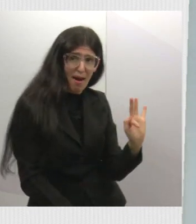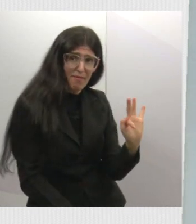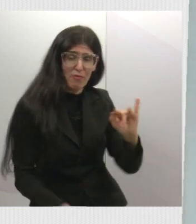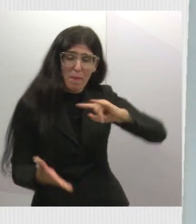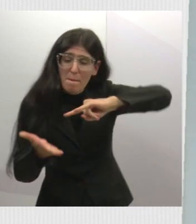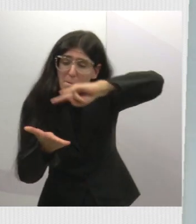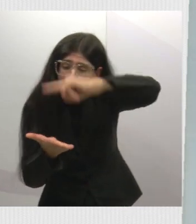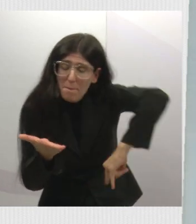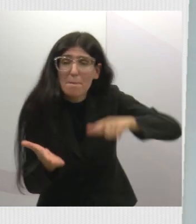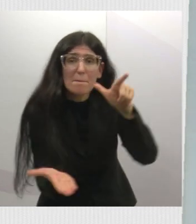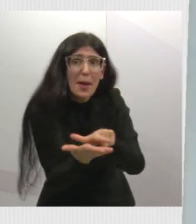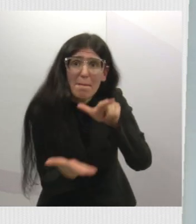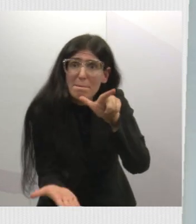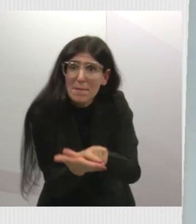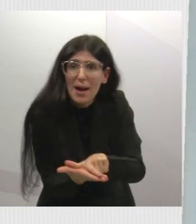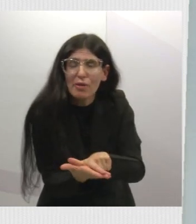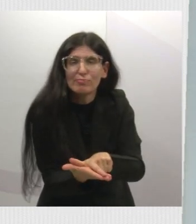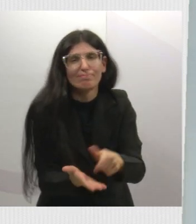processado?